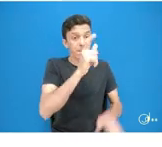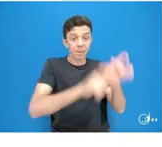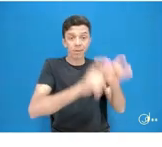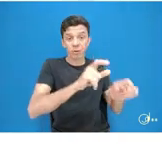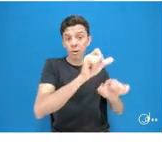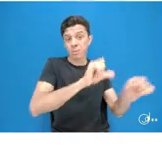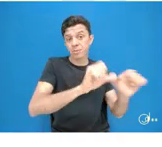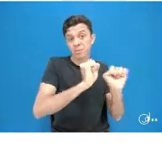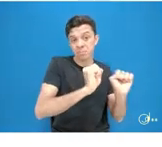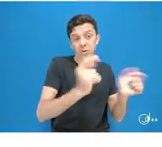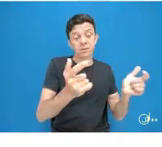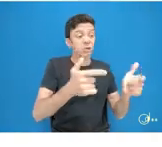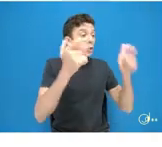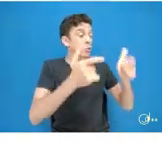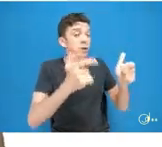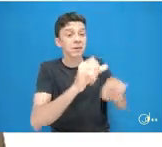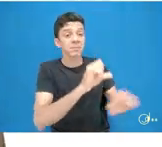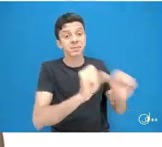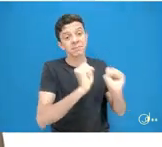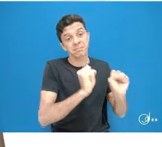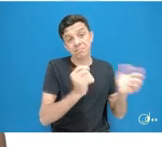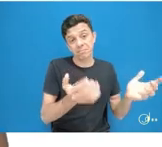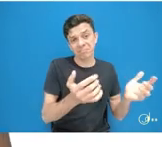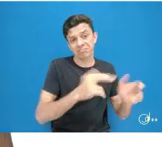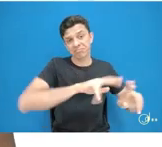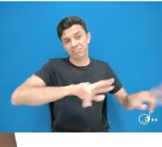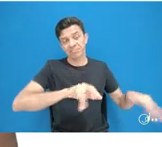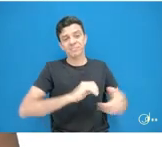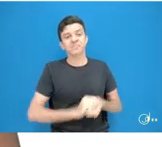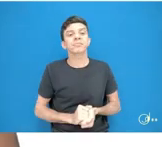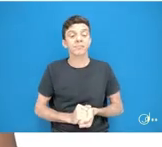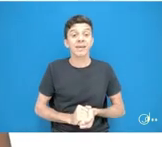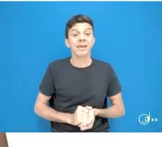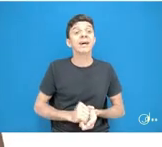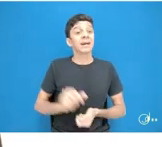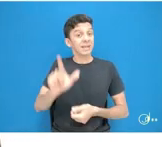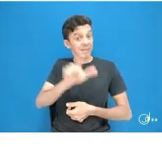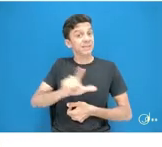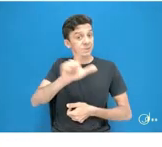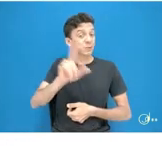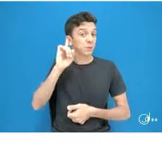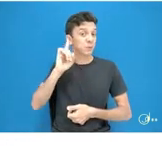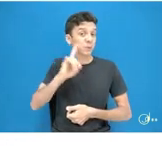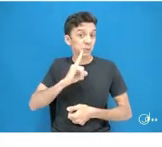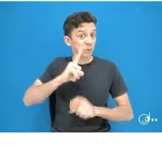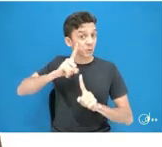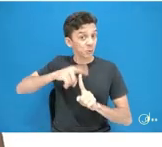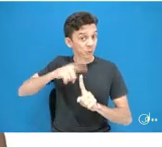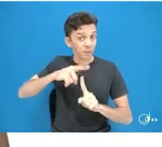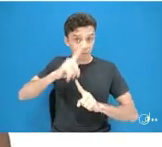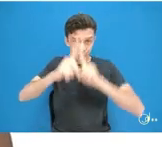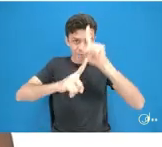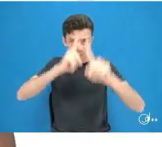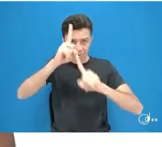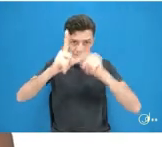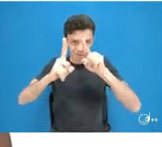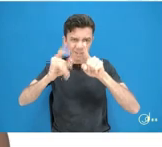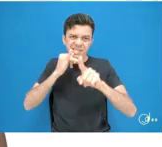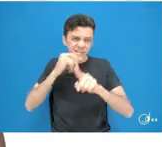personagem, lugar, entre outros. A literatura surda, do tipo criação, diferente das obras